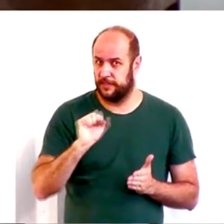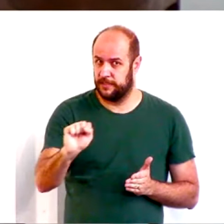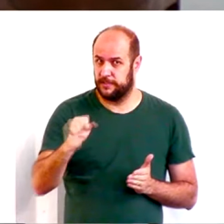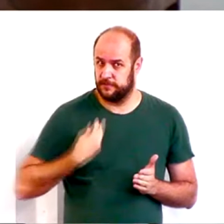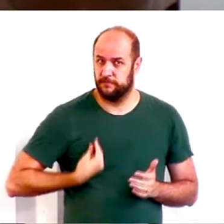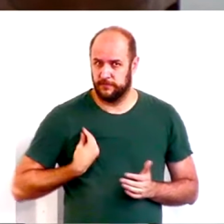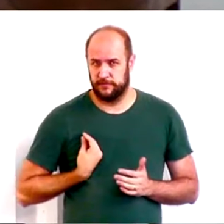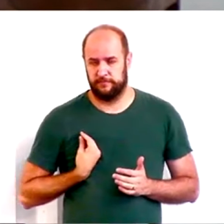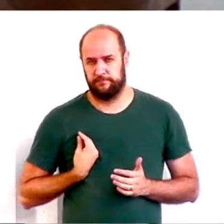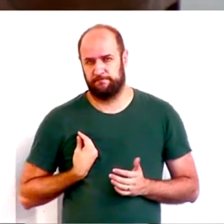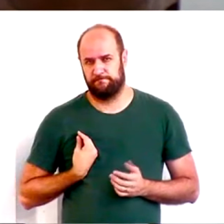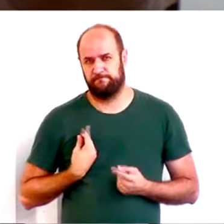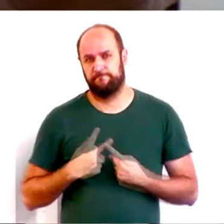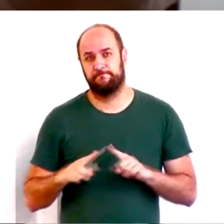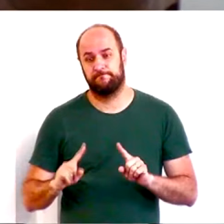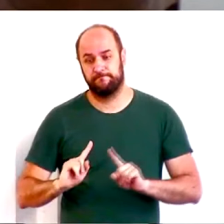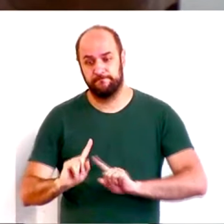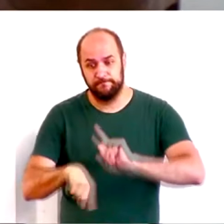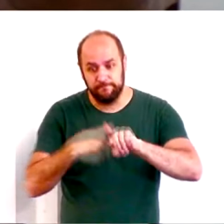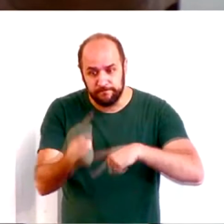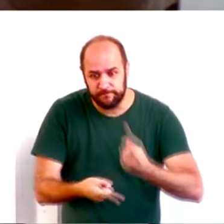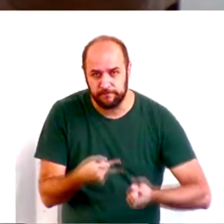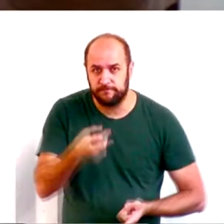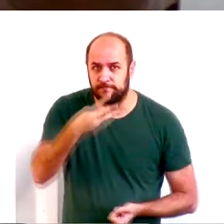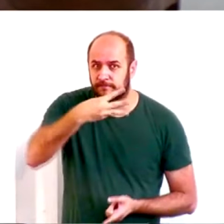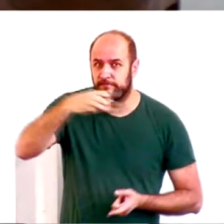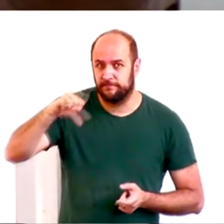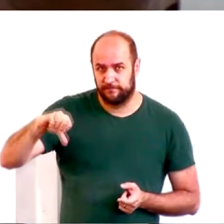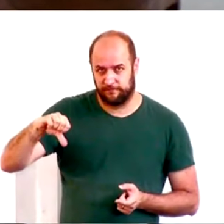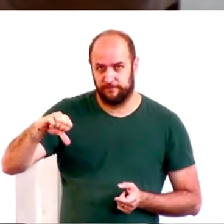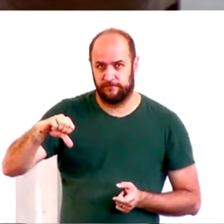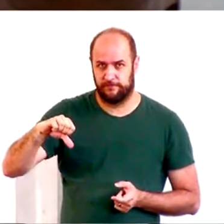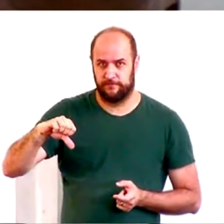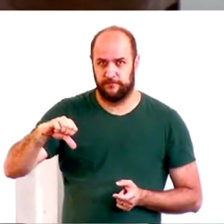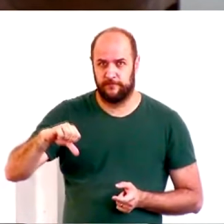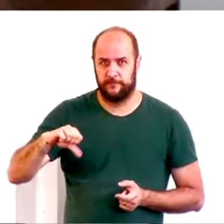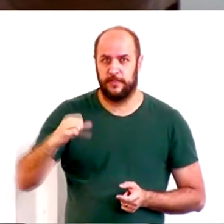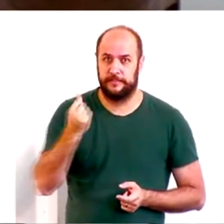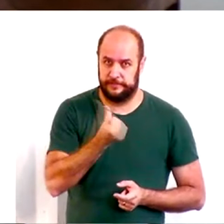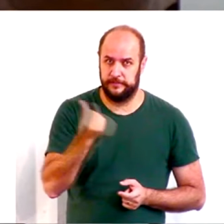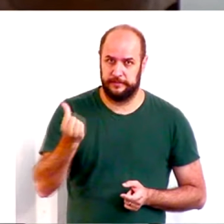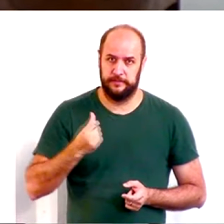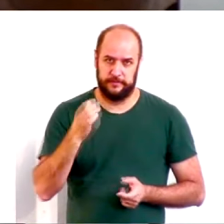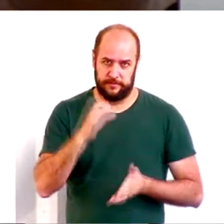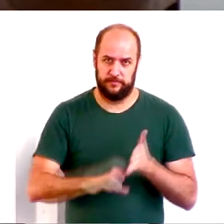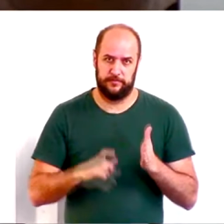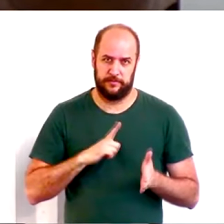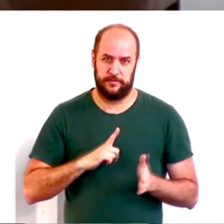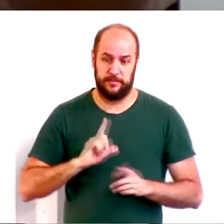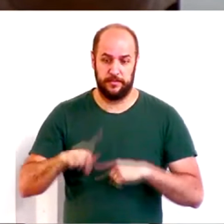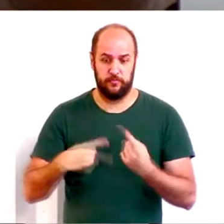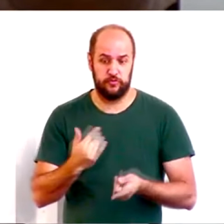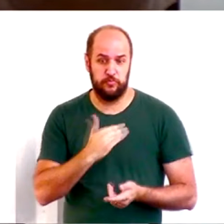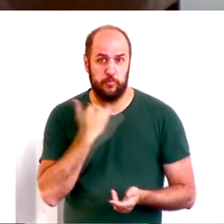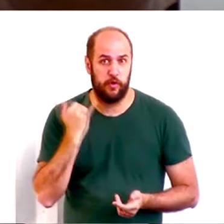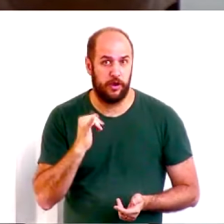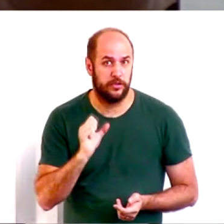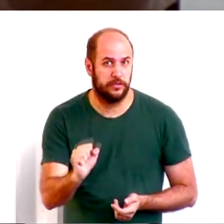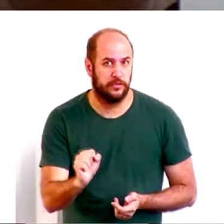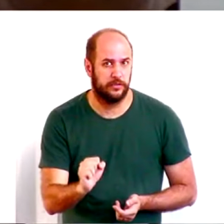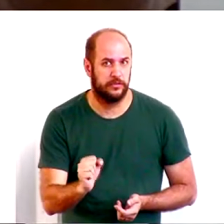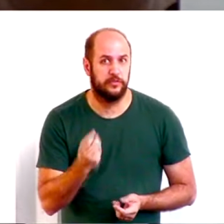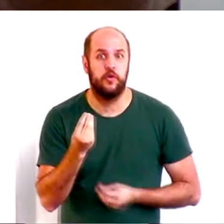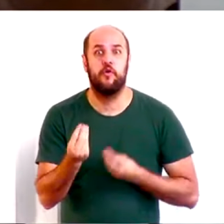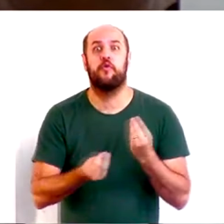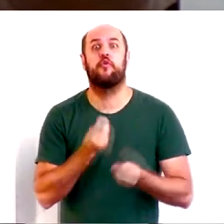mas depois do capítulo 39 porque são 66 capítulos Isaías estava morto como é que alguém morto